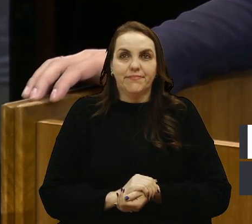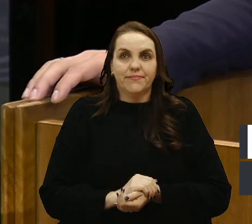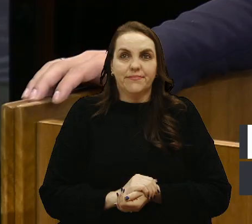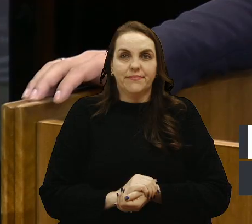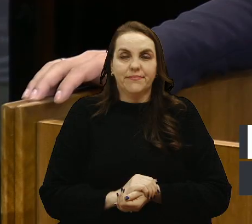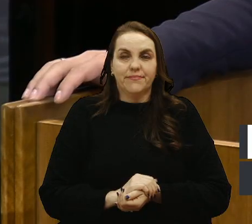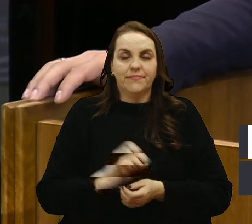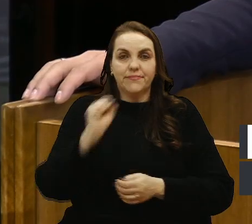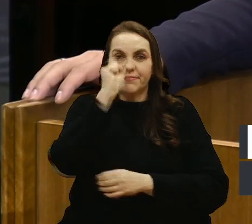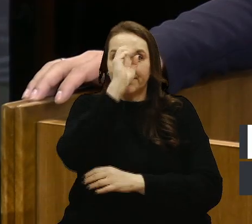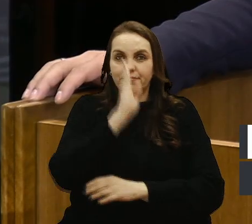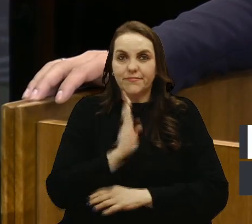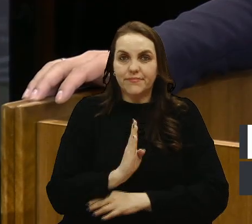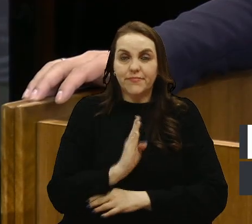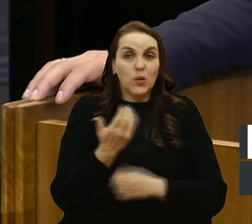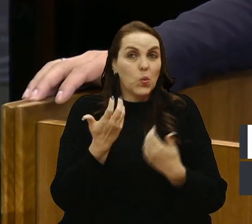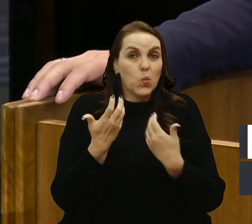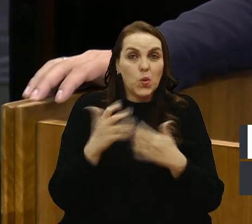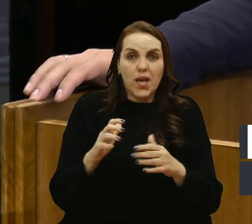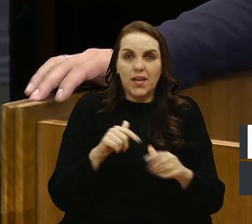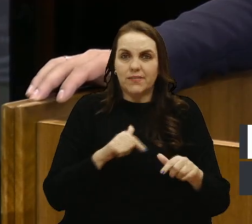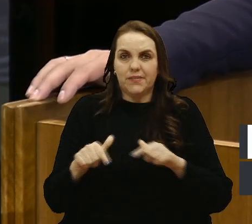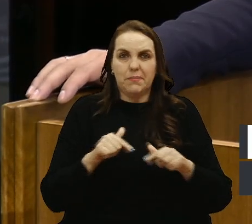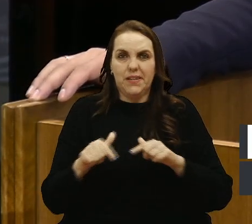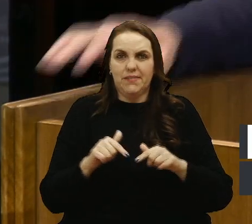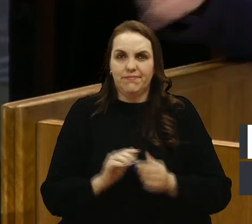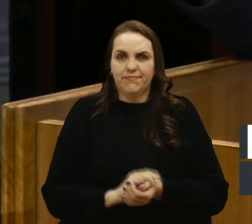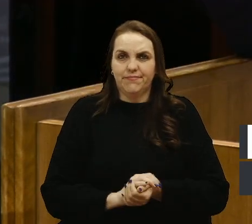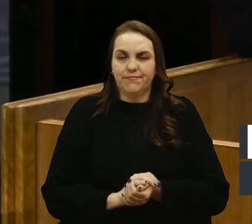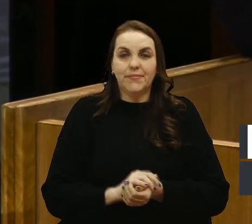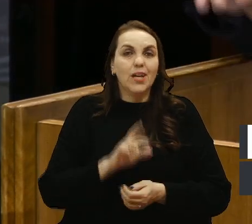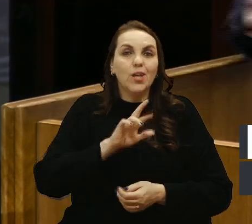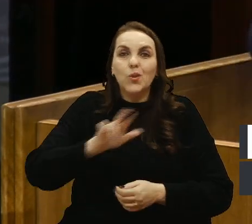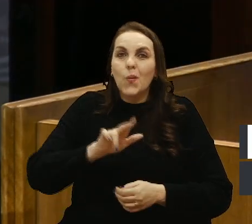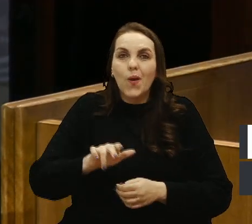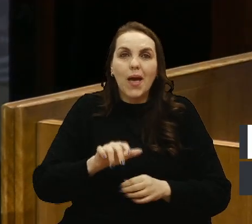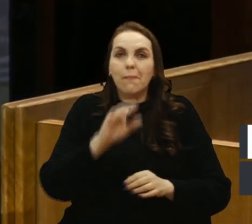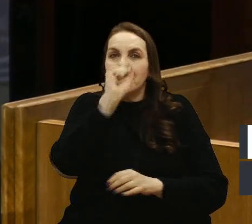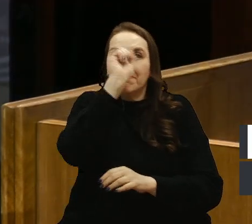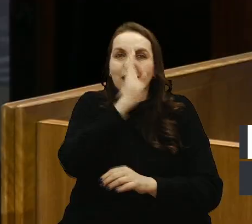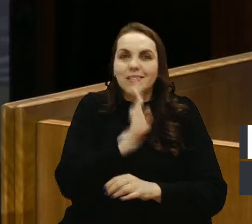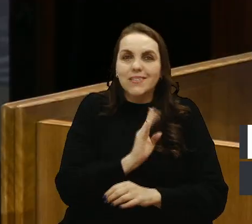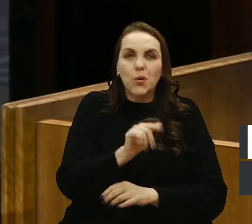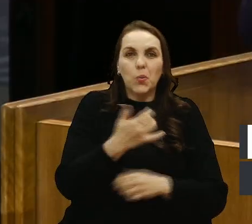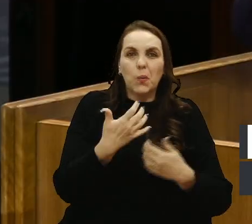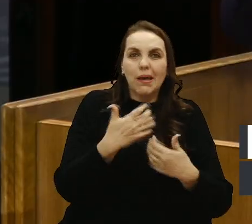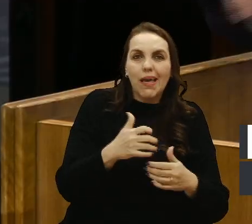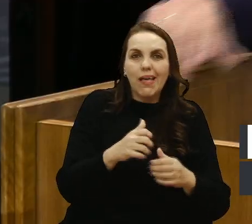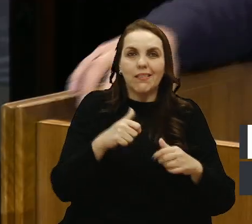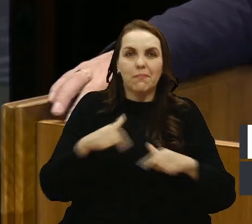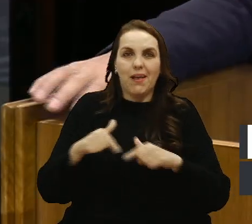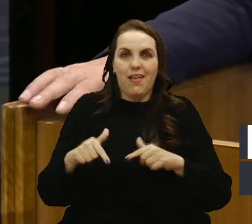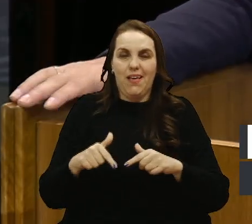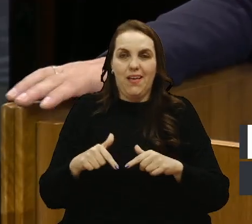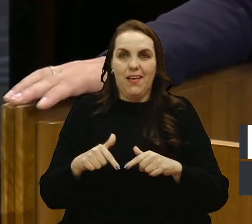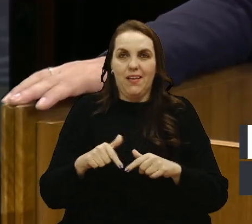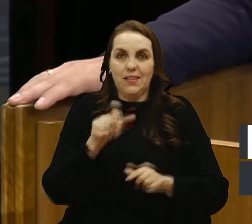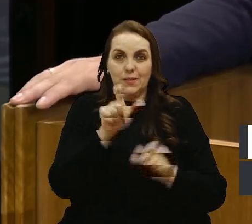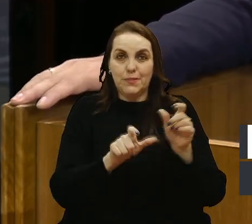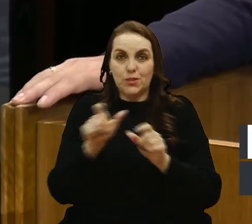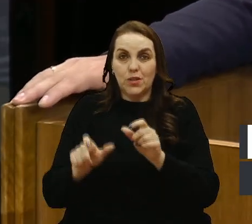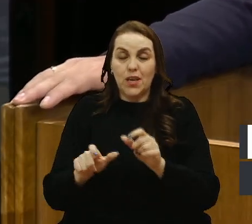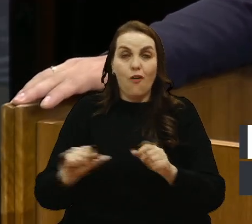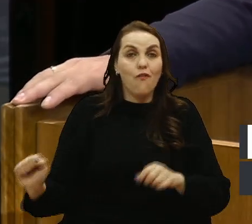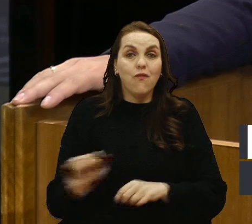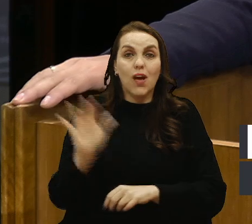os brasileiros não querem trabalhar. Não é questão que os brasileiros não queiram trabalhar, a questão é que não tem valorização da mão